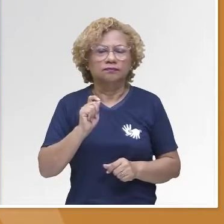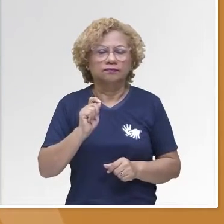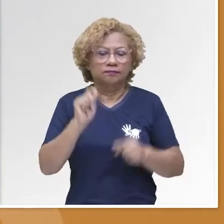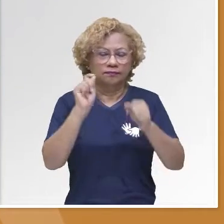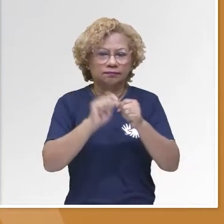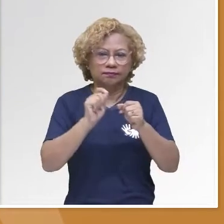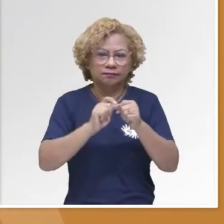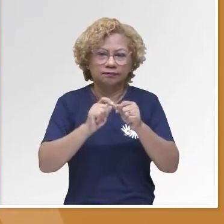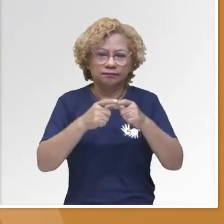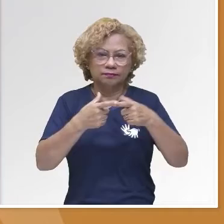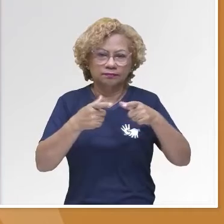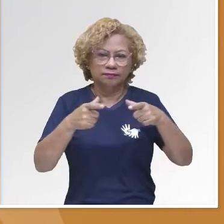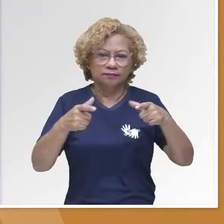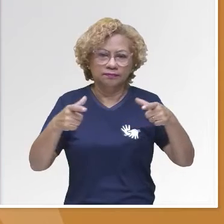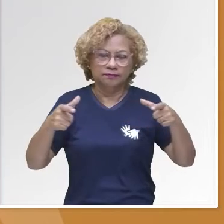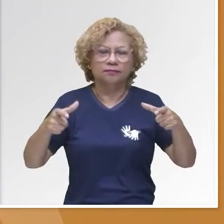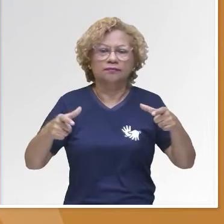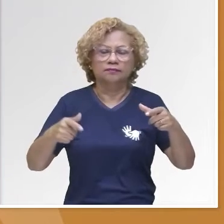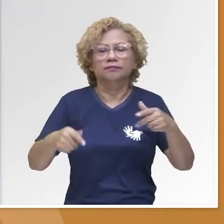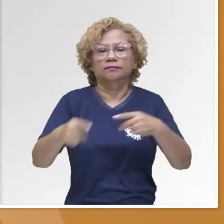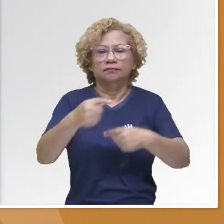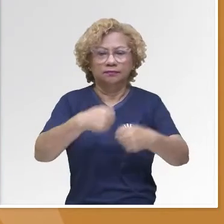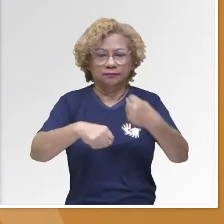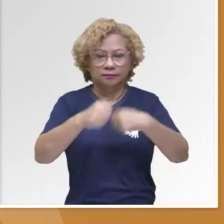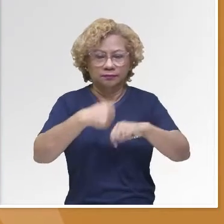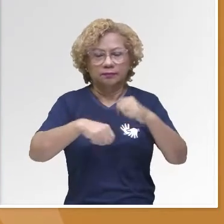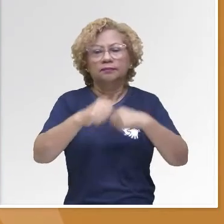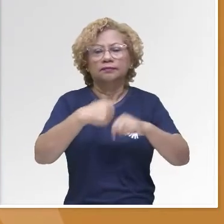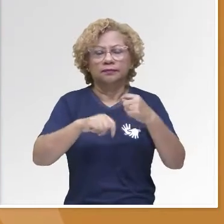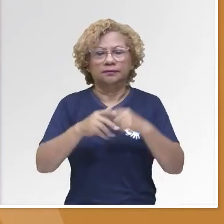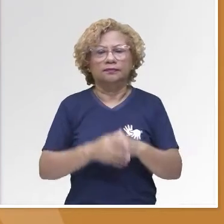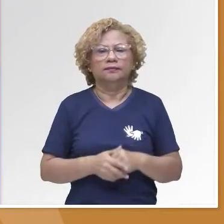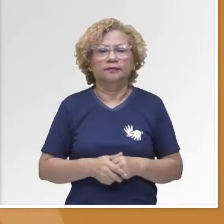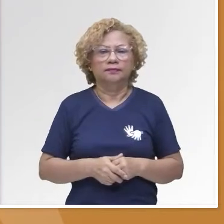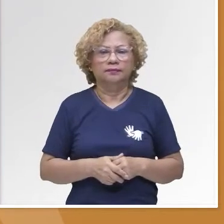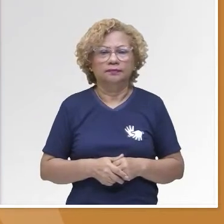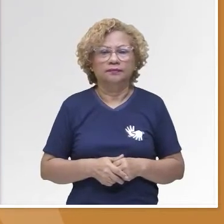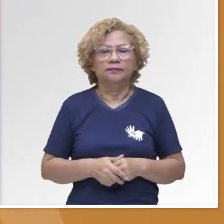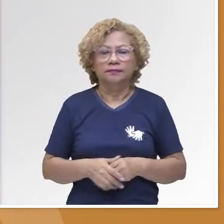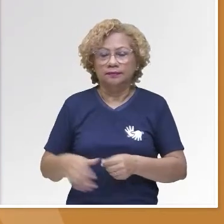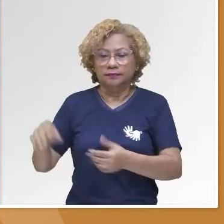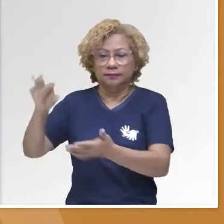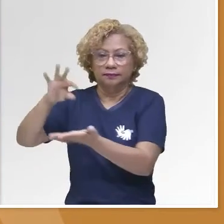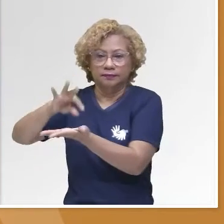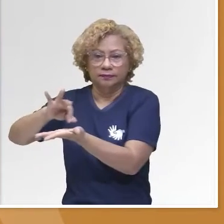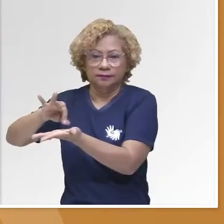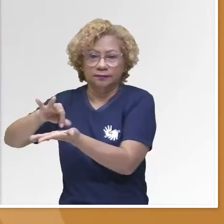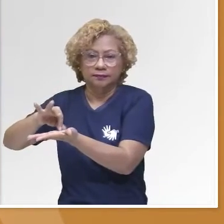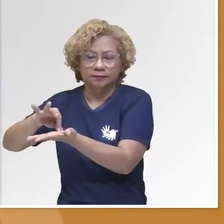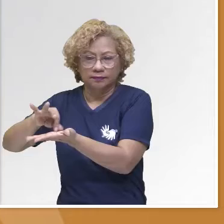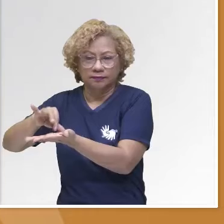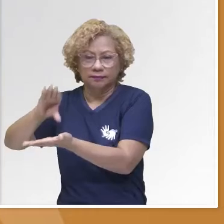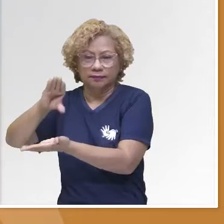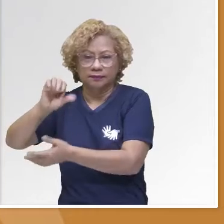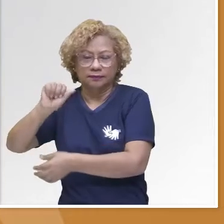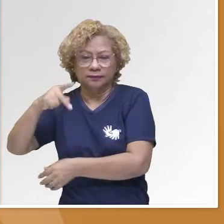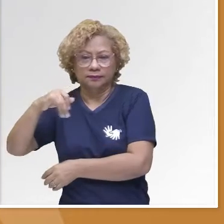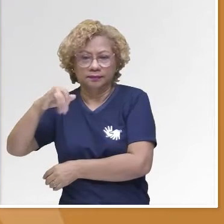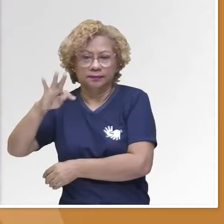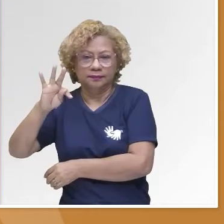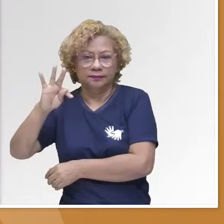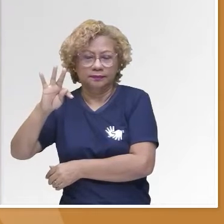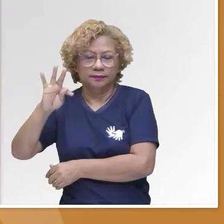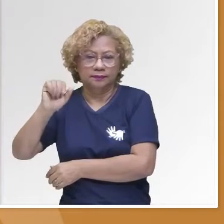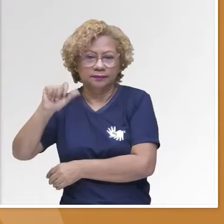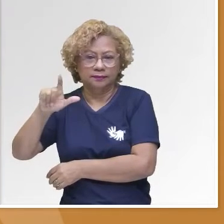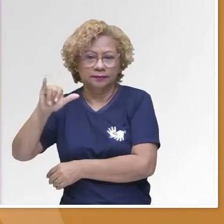principalmente a parte econômica. Ainda no capitalismo, existiam países que começaram a se juntar aos Estados Unidos, como